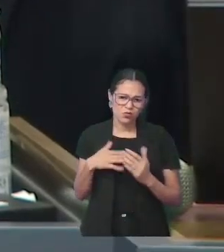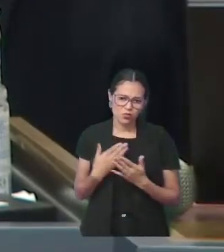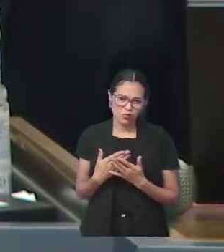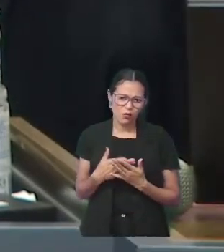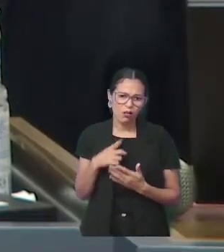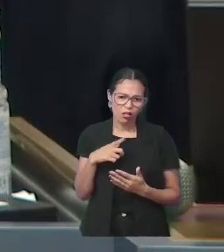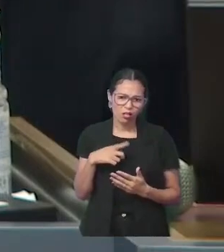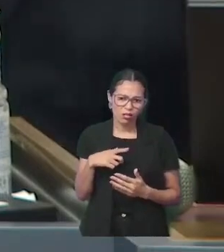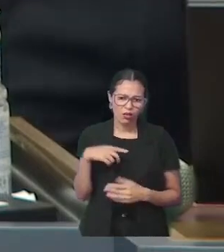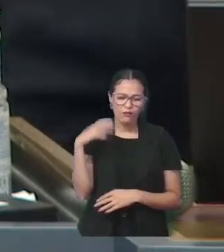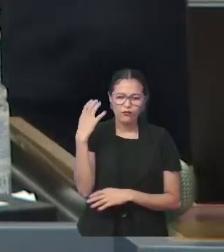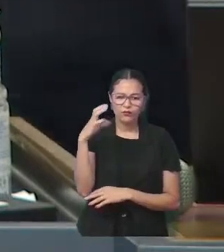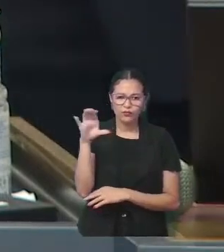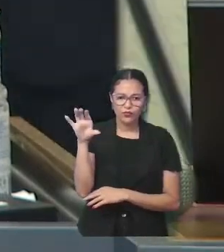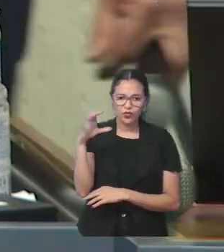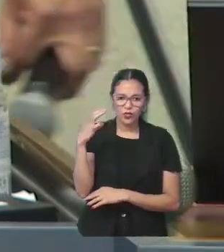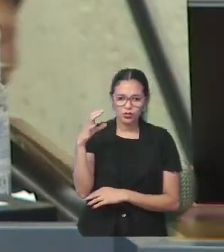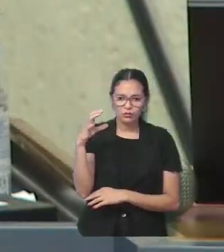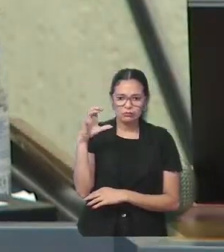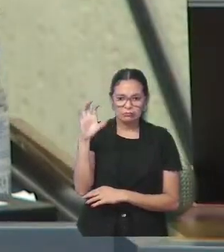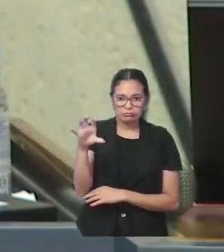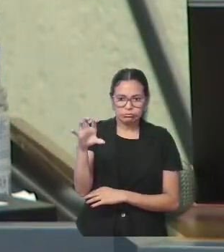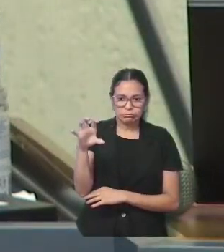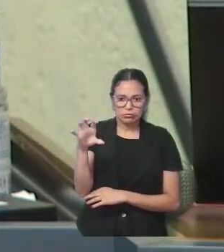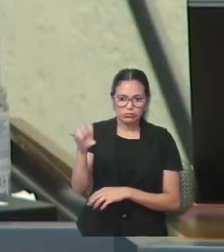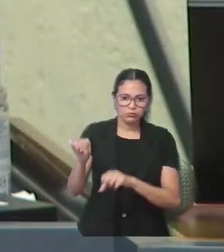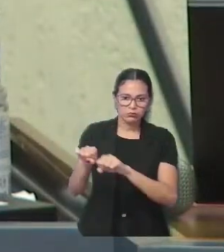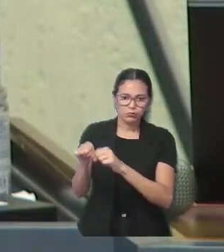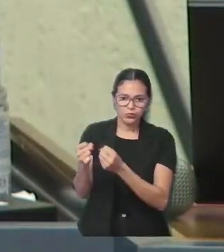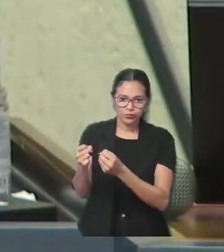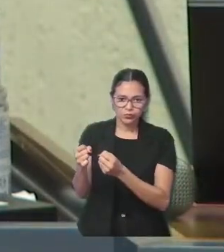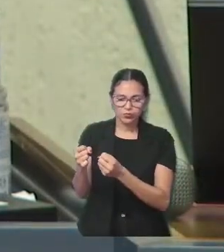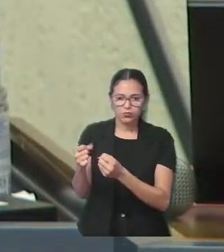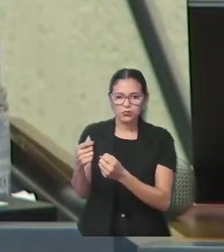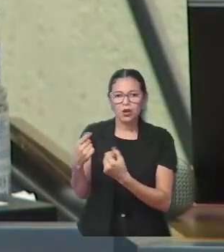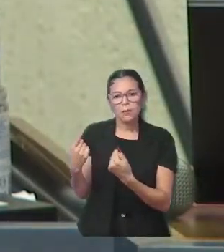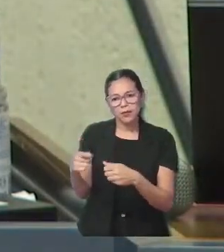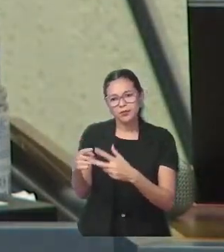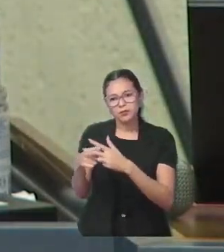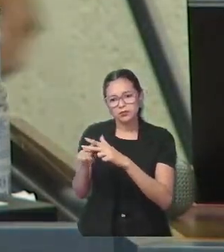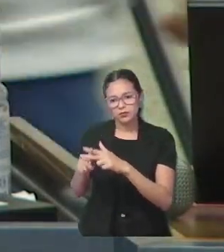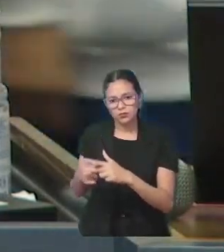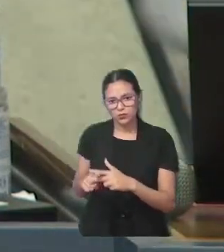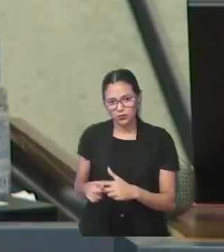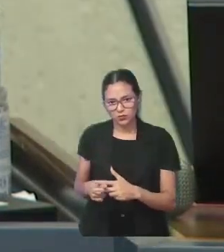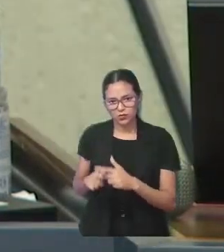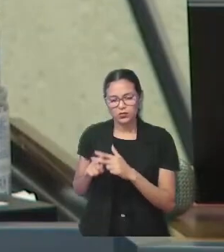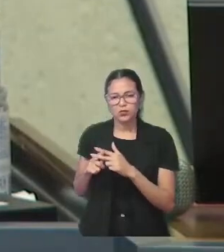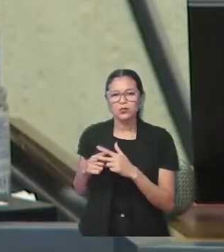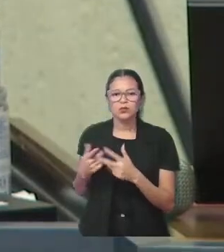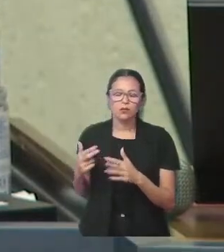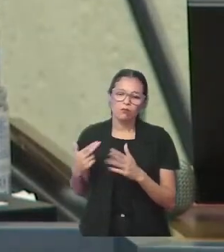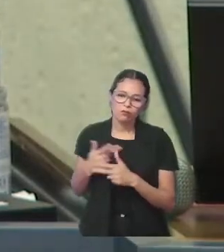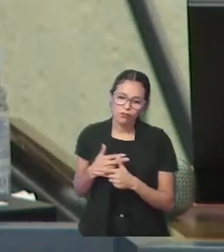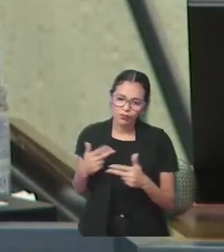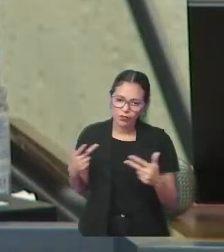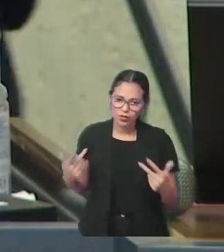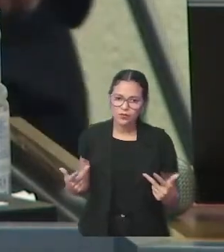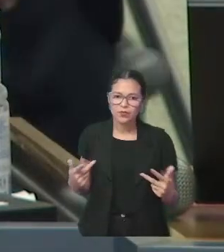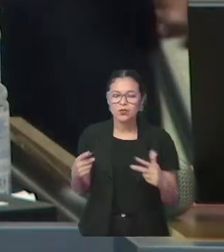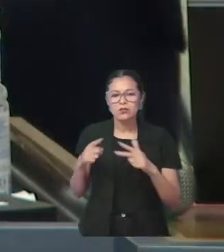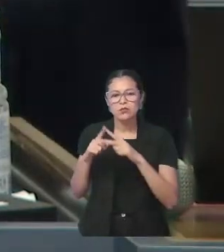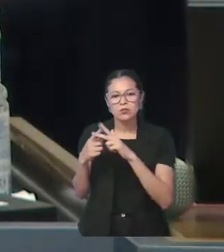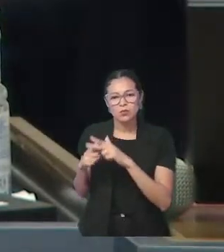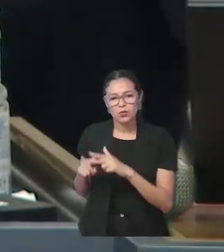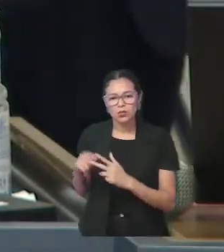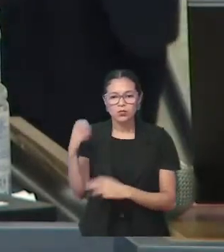tem vários ventiladores que param e, tipo, quebram, e daí tem que ter a manutenção. E eu acho que várias vezes, sobre a manutenção